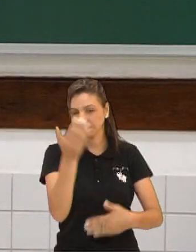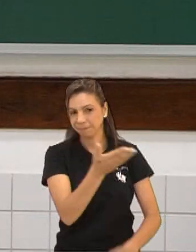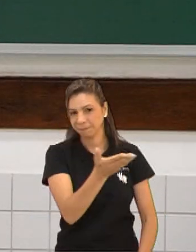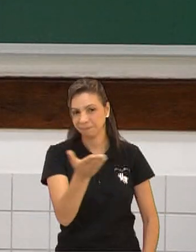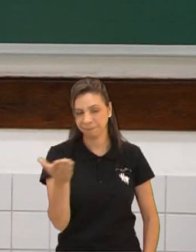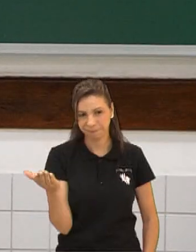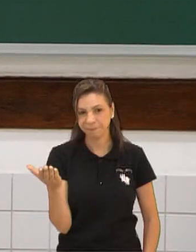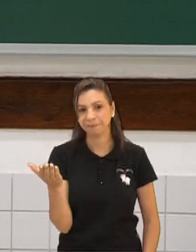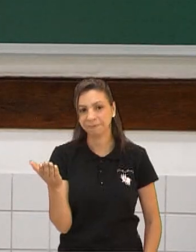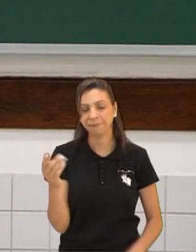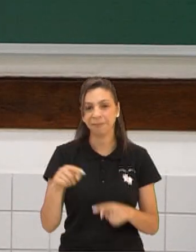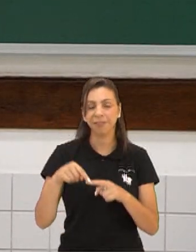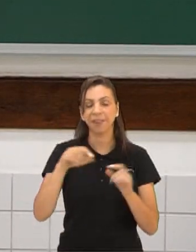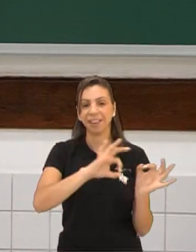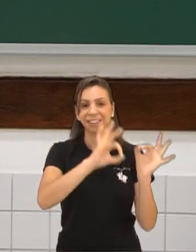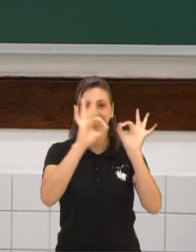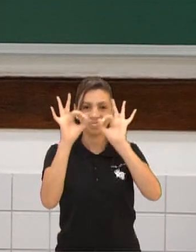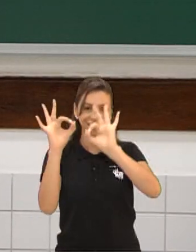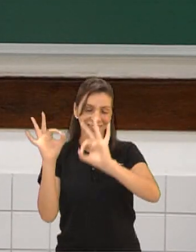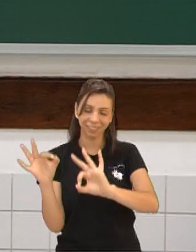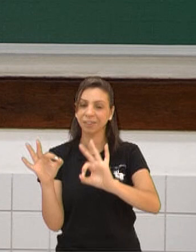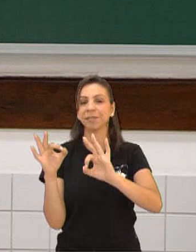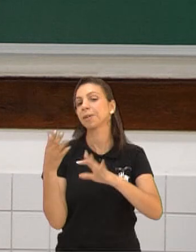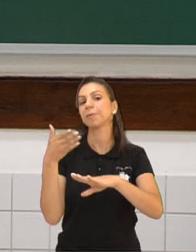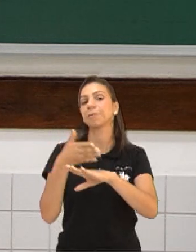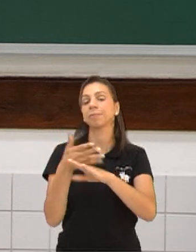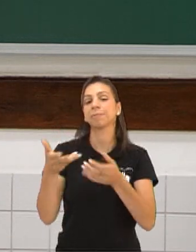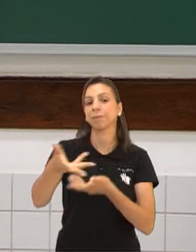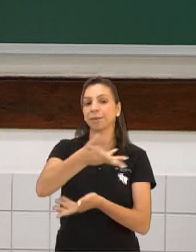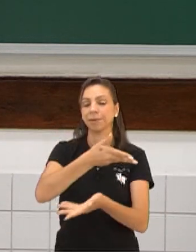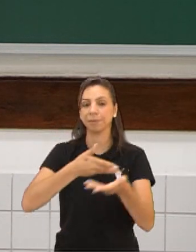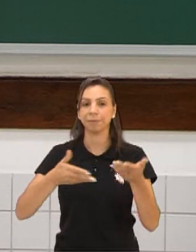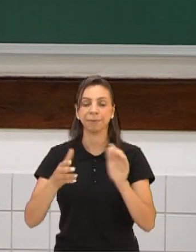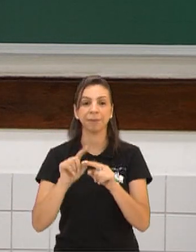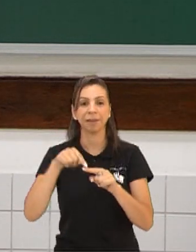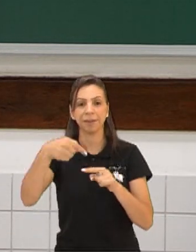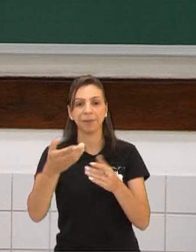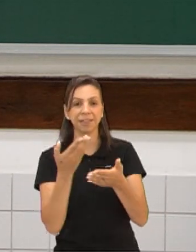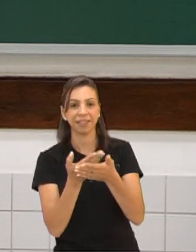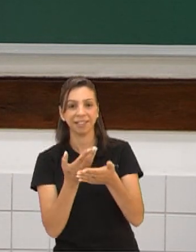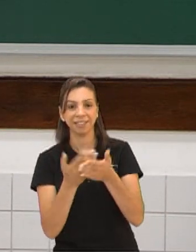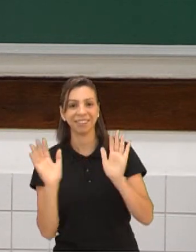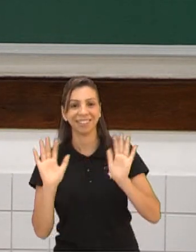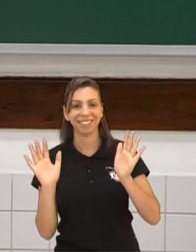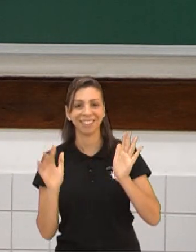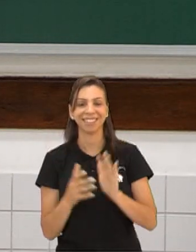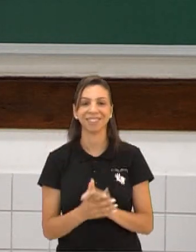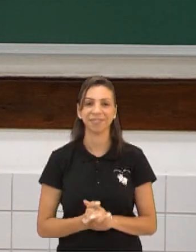um que esteve aí do outro lado da telinha, né, participando dessa aula. Nos vemos num próximo encontro.